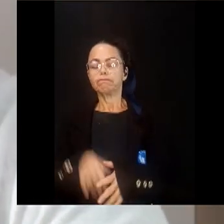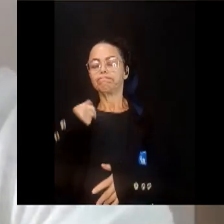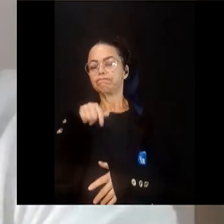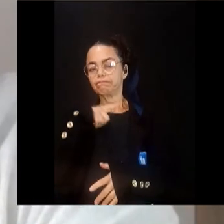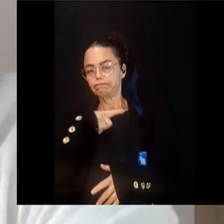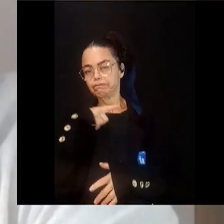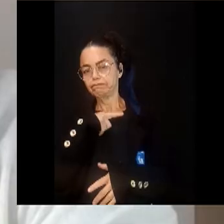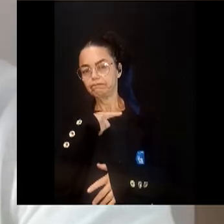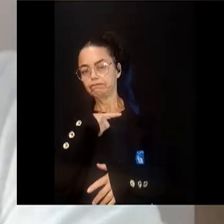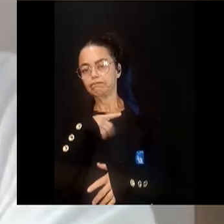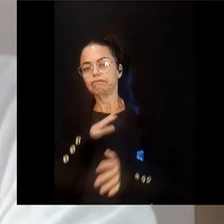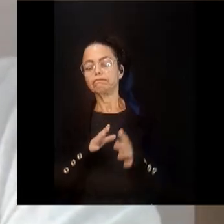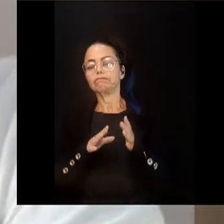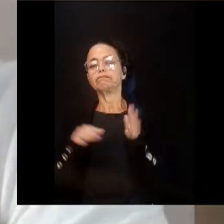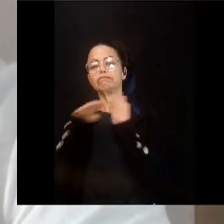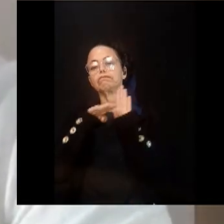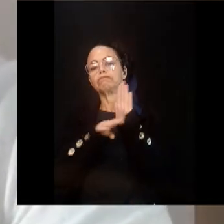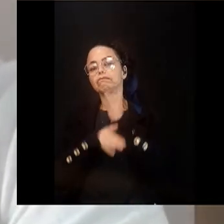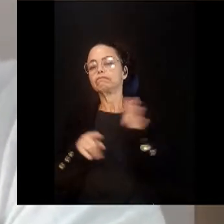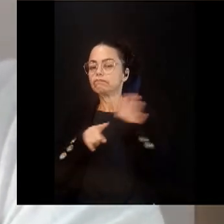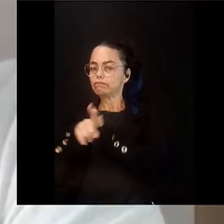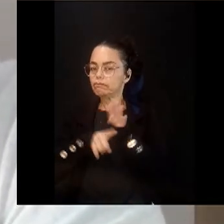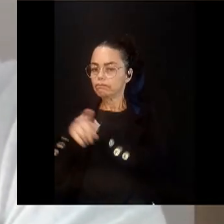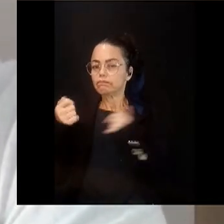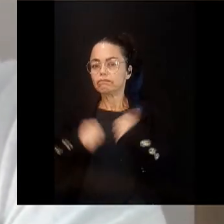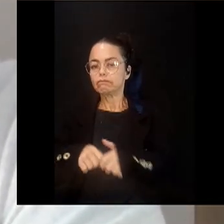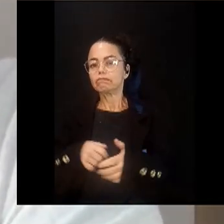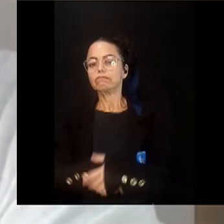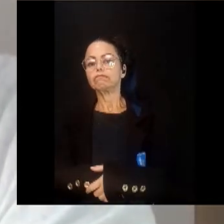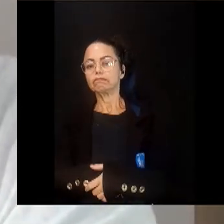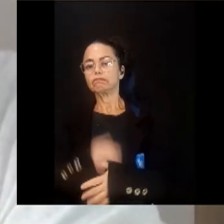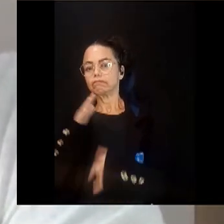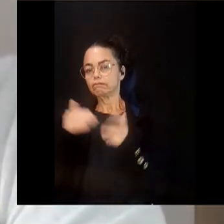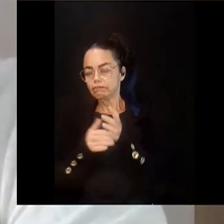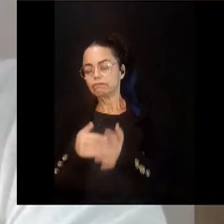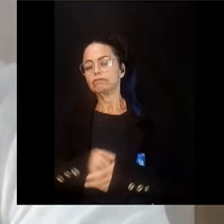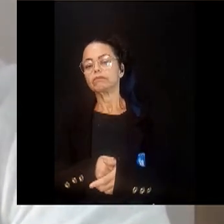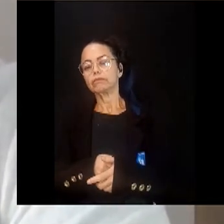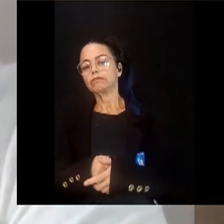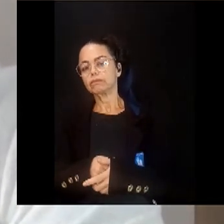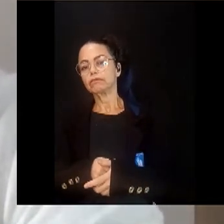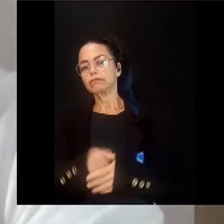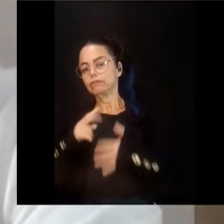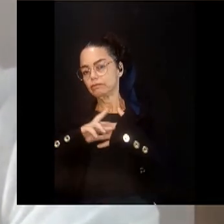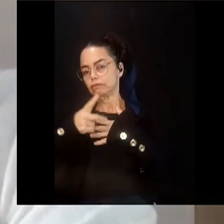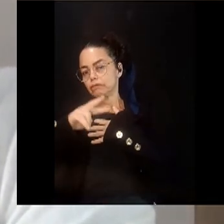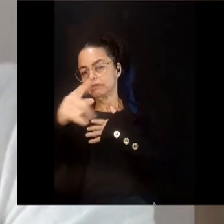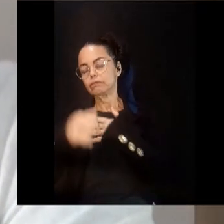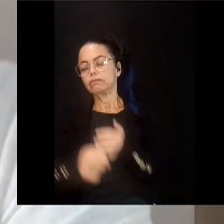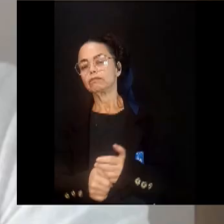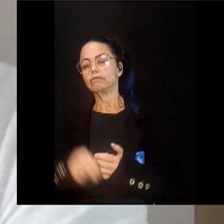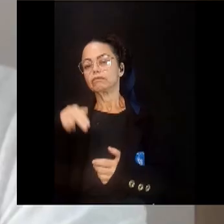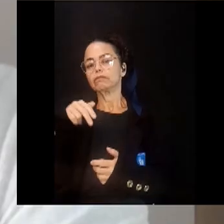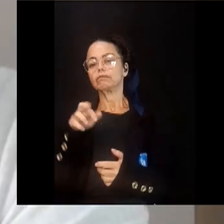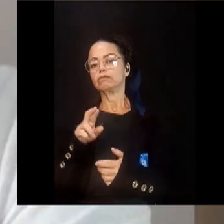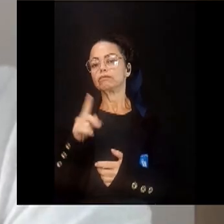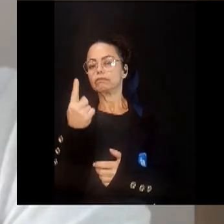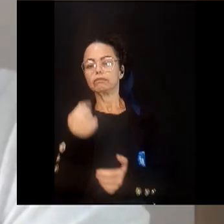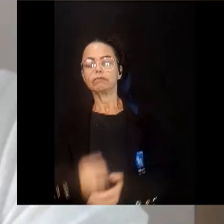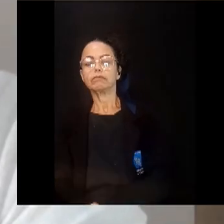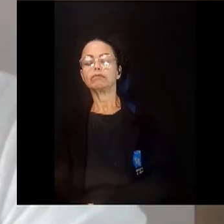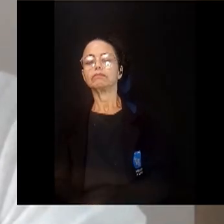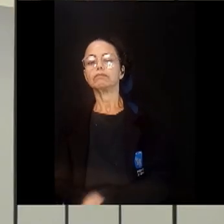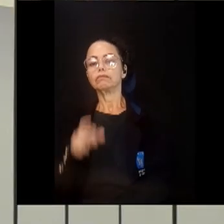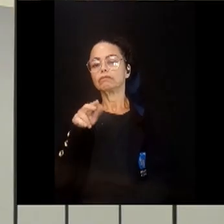lista da fiscalização, que podem ser já aí as consequências, né, da NR1. Ô, Rafael, depois